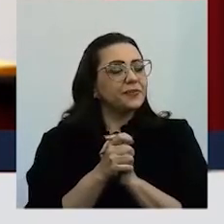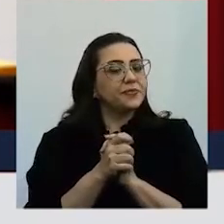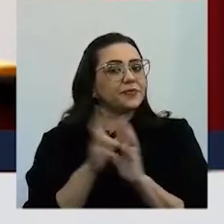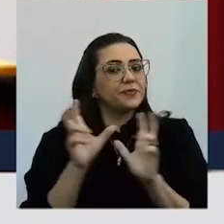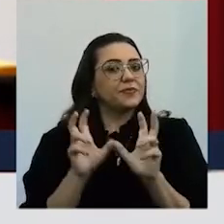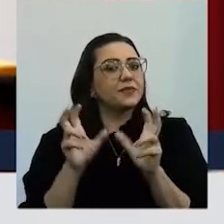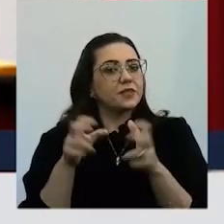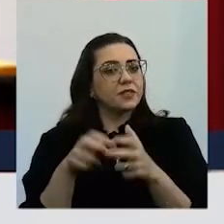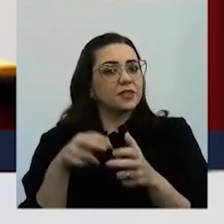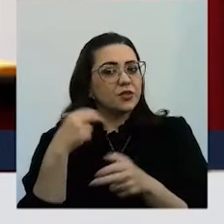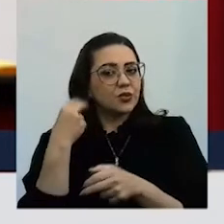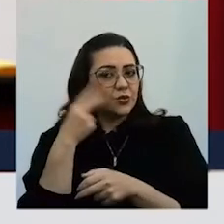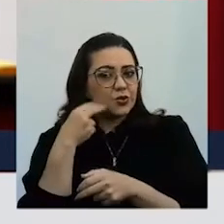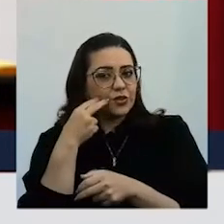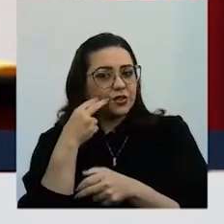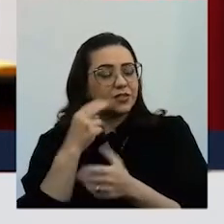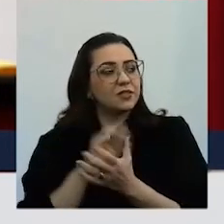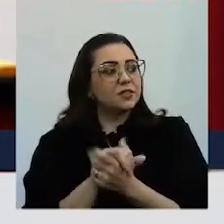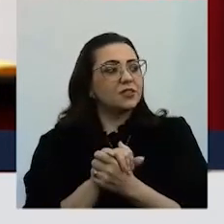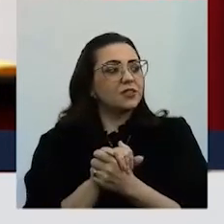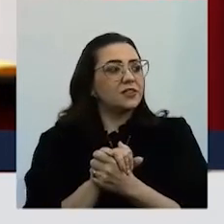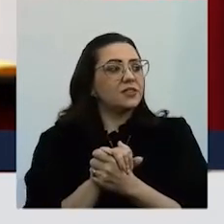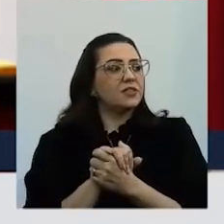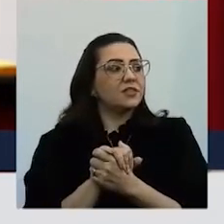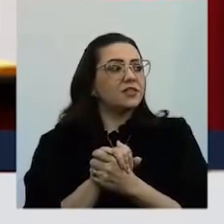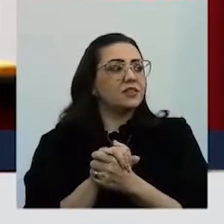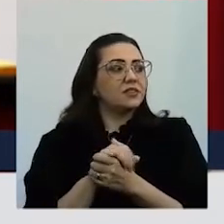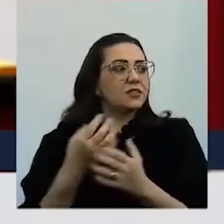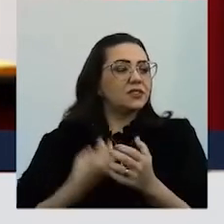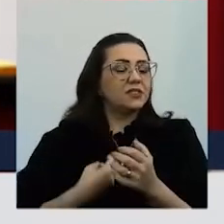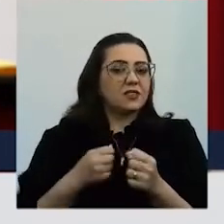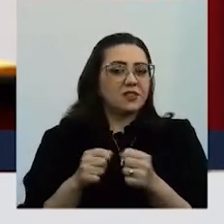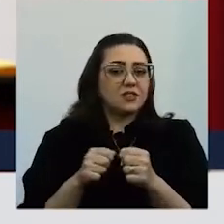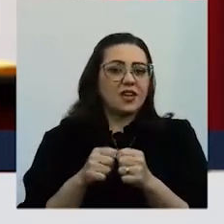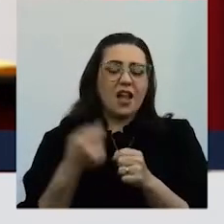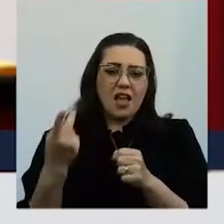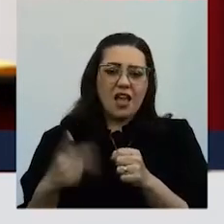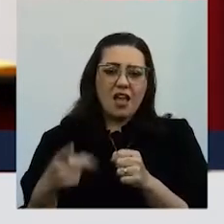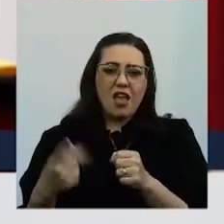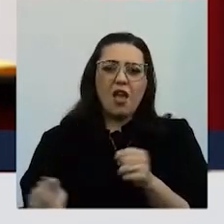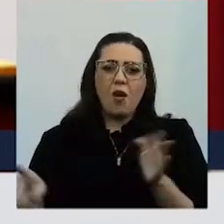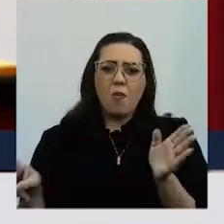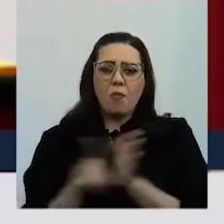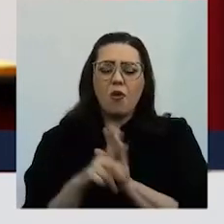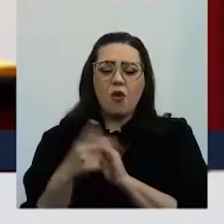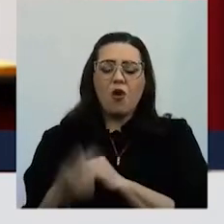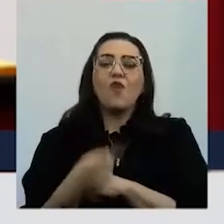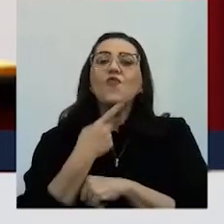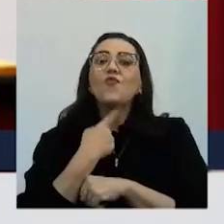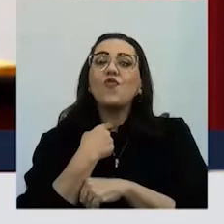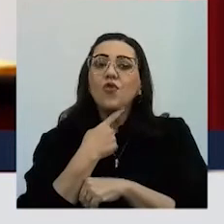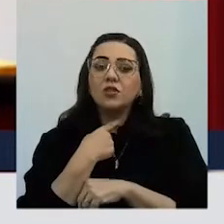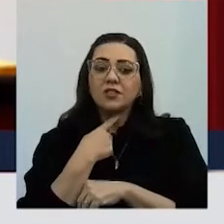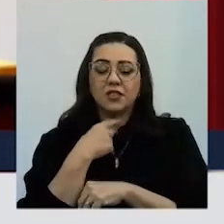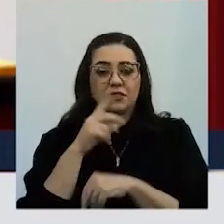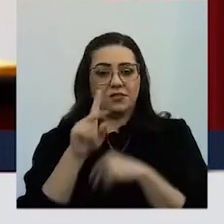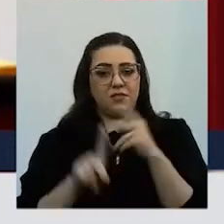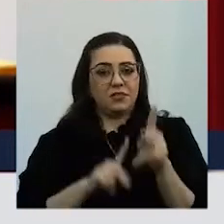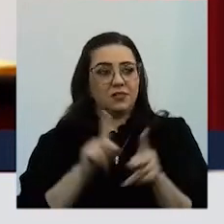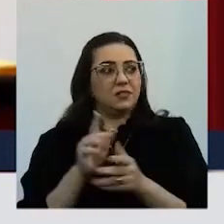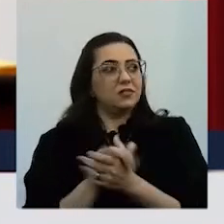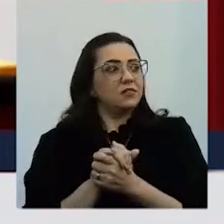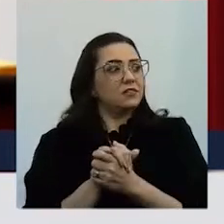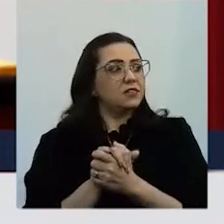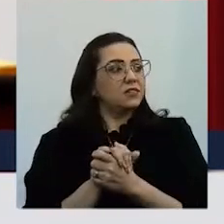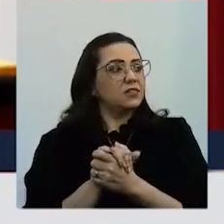Câmara Municipal de Votuporanga é a ressonância da nossa comunidade, do nosso povo. Os